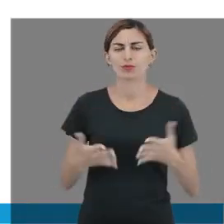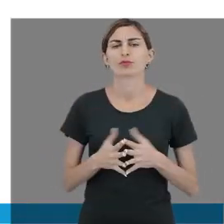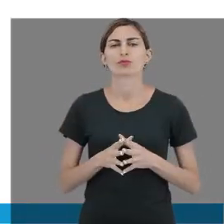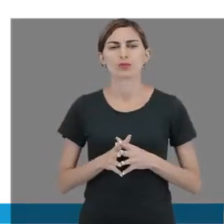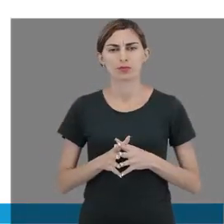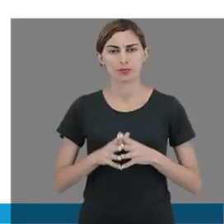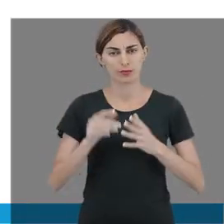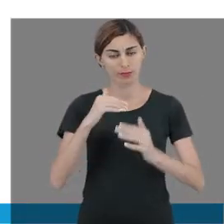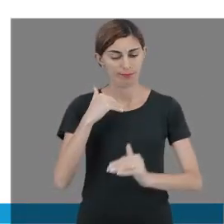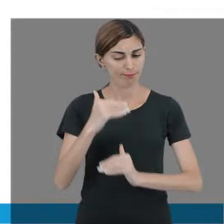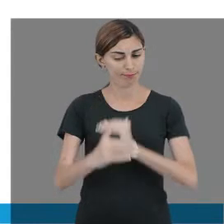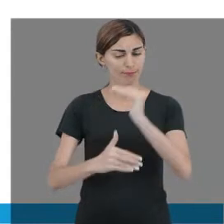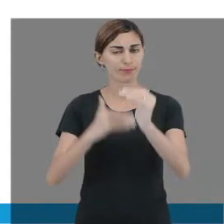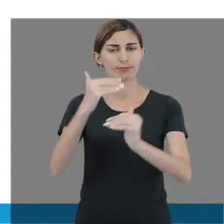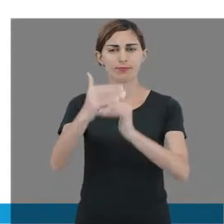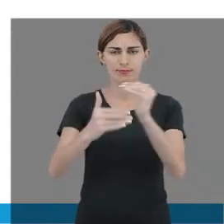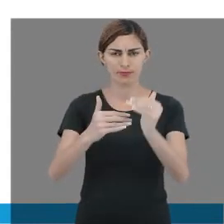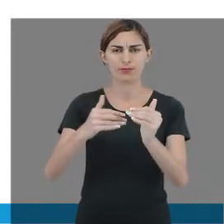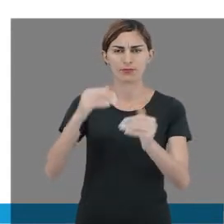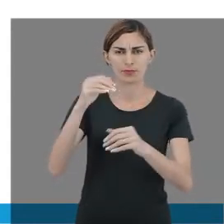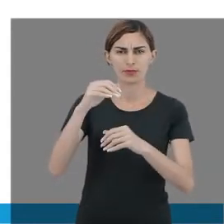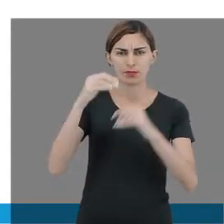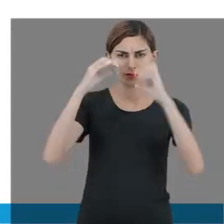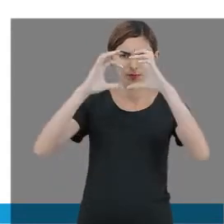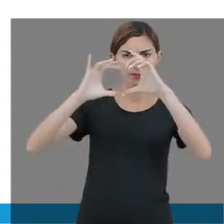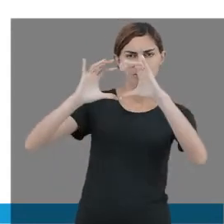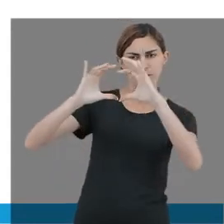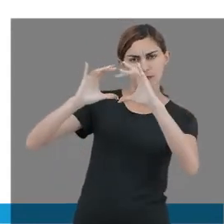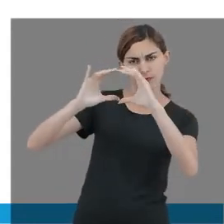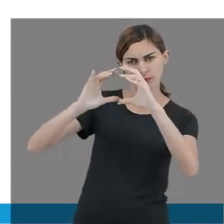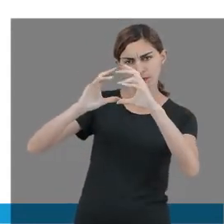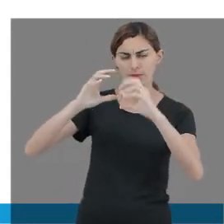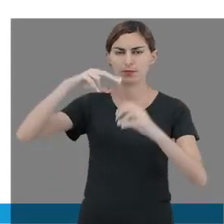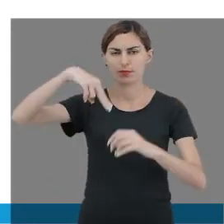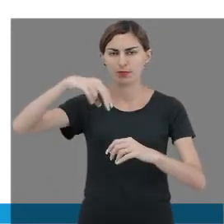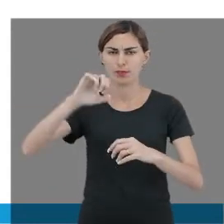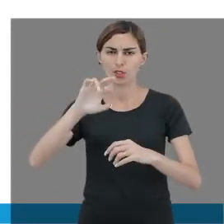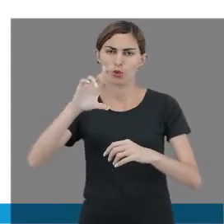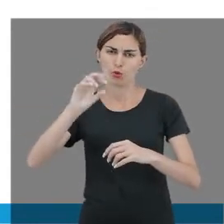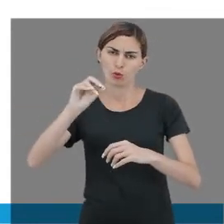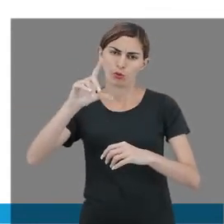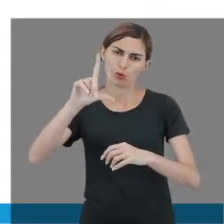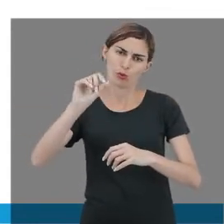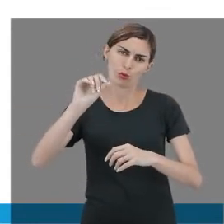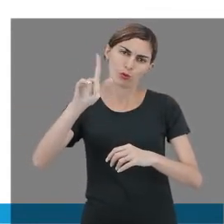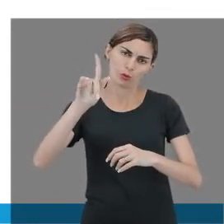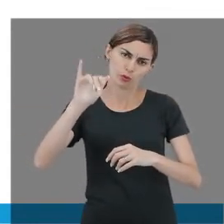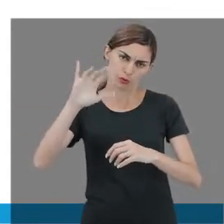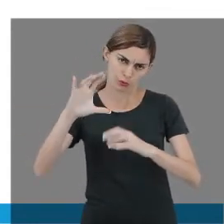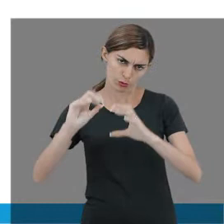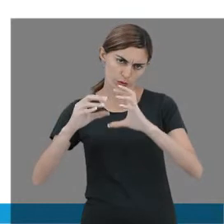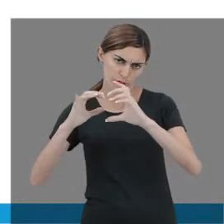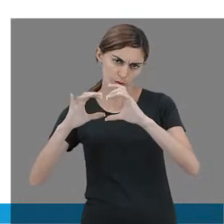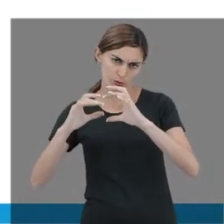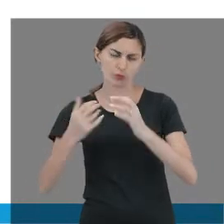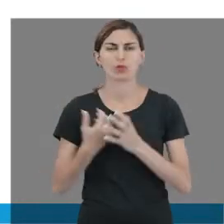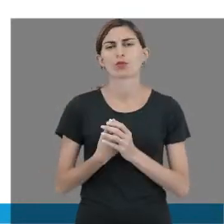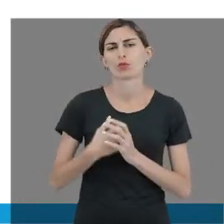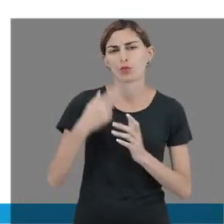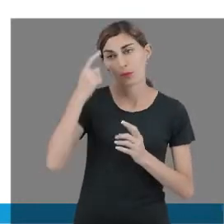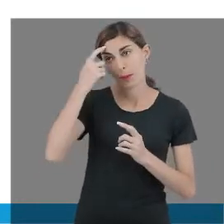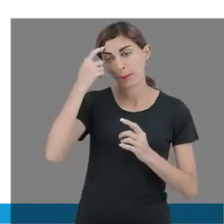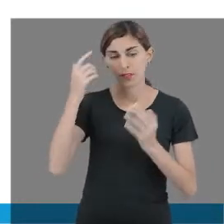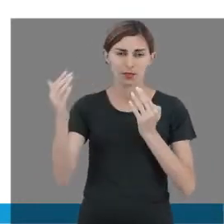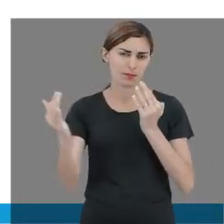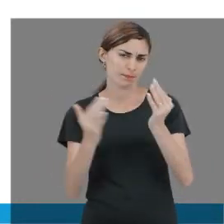Então, o desenvolvimento neurológico, ele vai exatamente crânio caudal. A gente começa primeiro a fixar e acompanhar